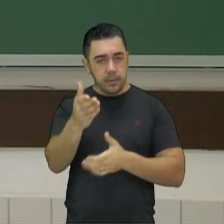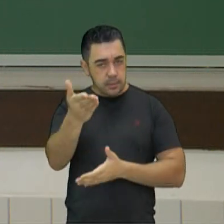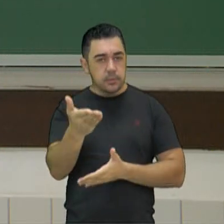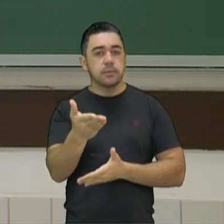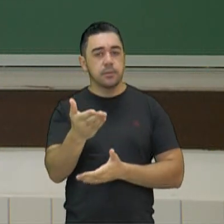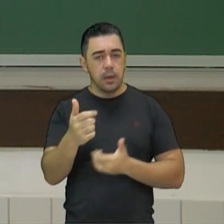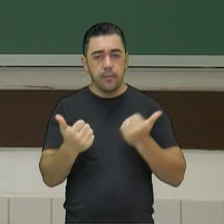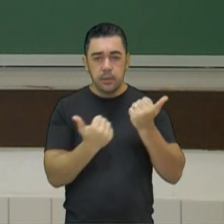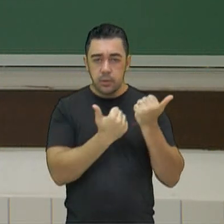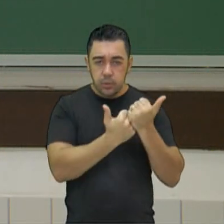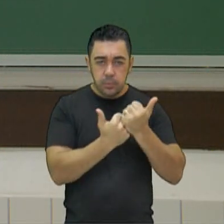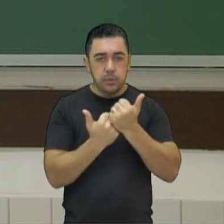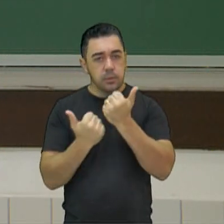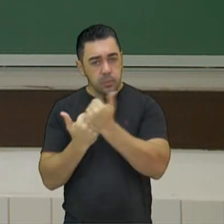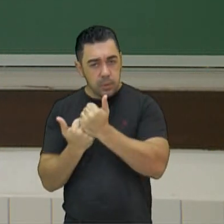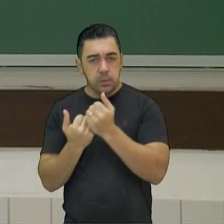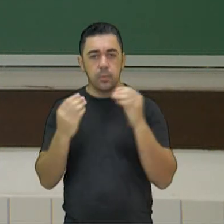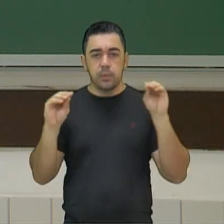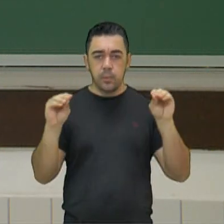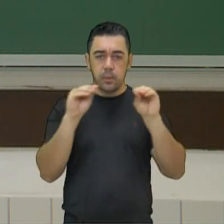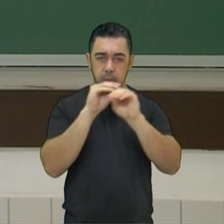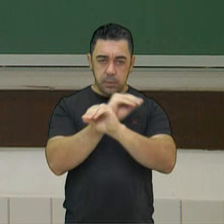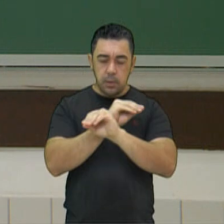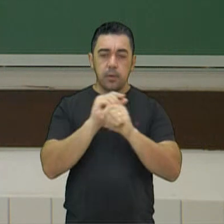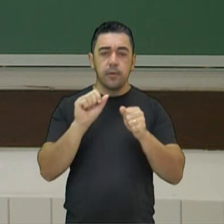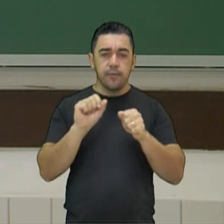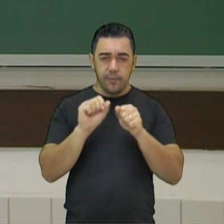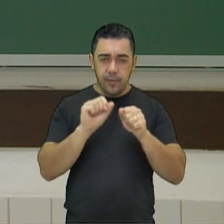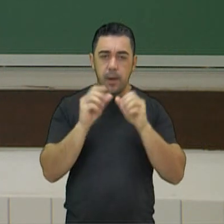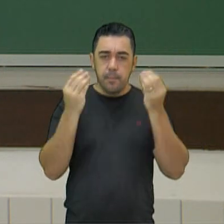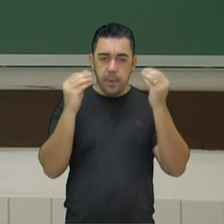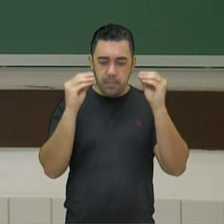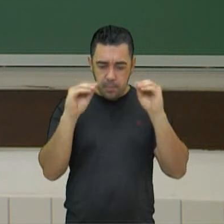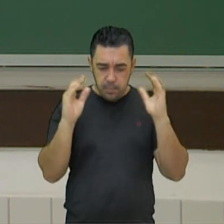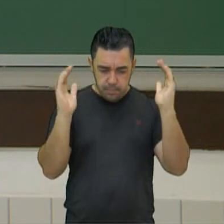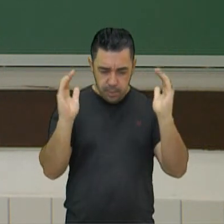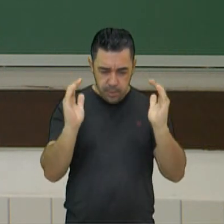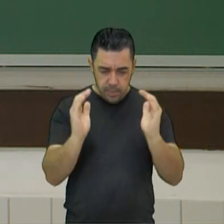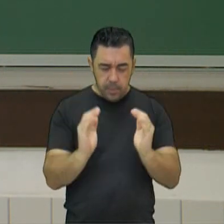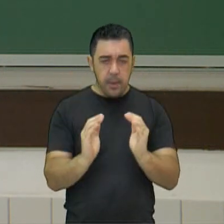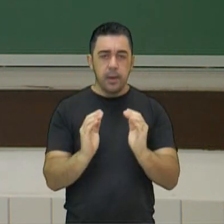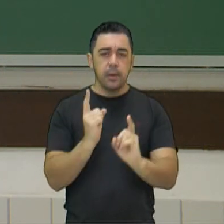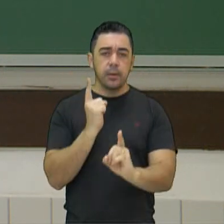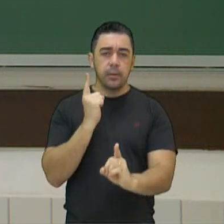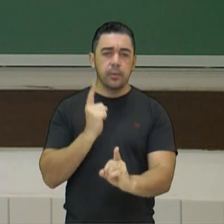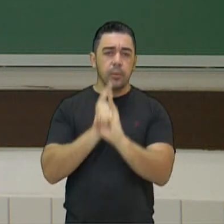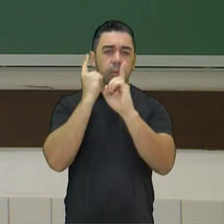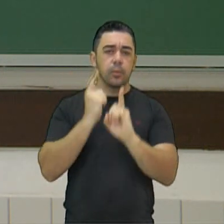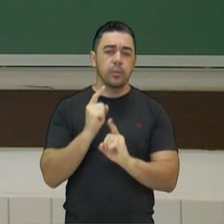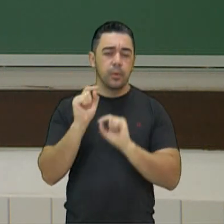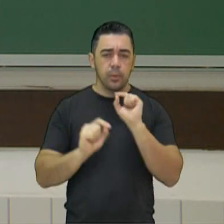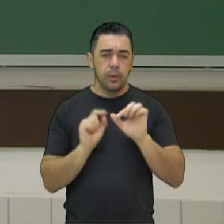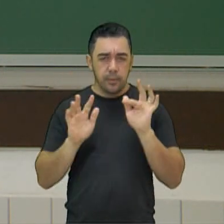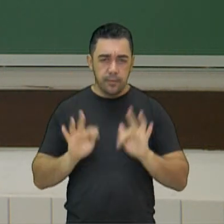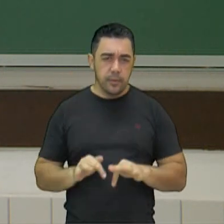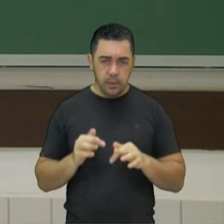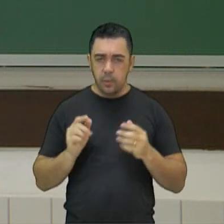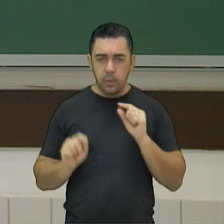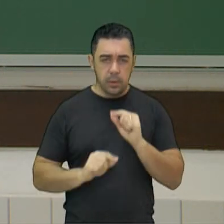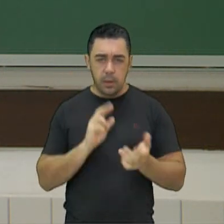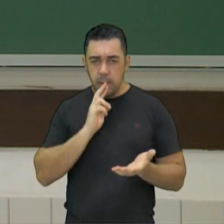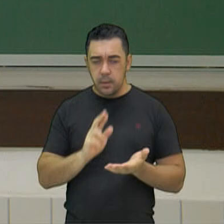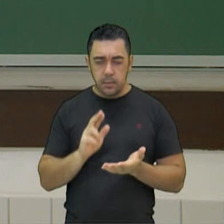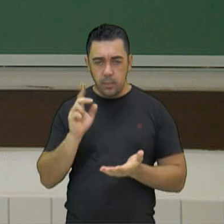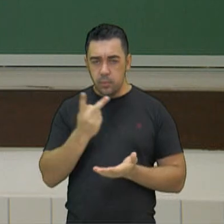vai substituir na equação, efetuar as operações de multiplicação e, por fim, a igualdade de